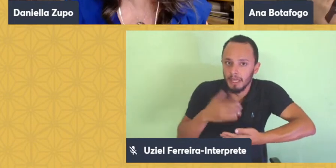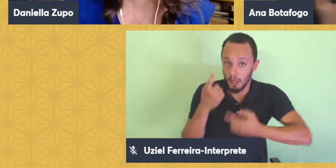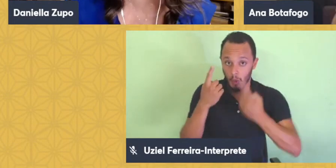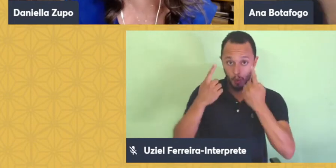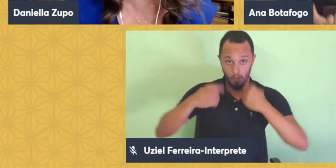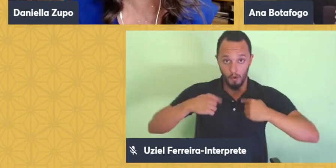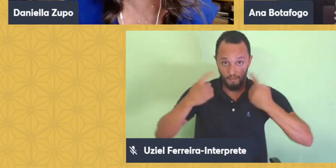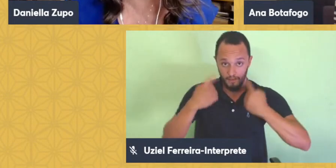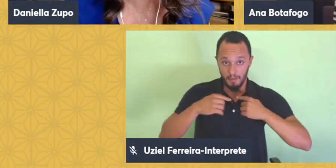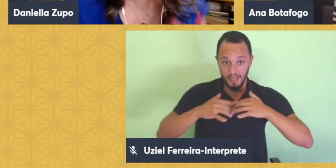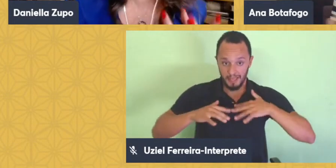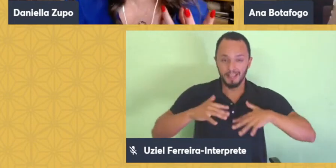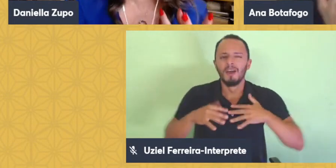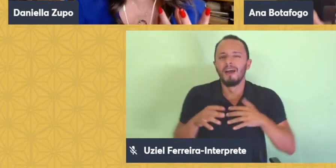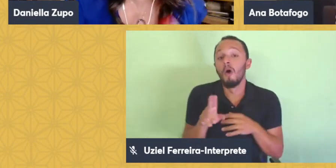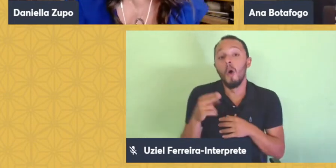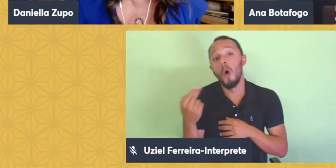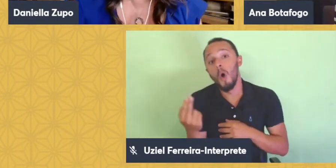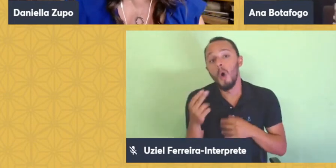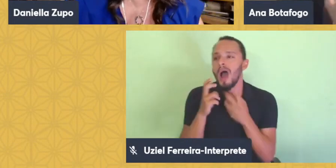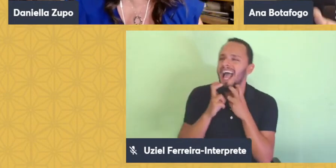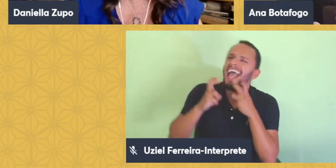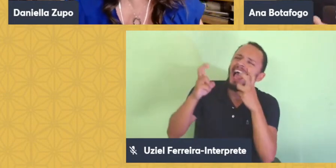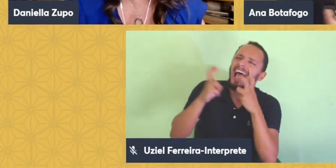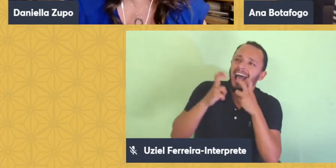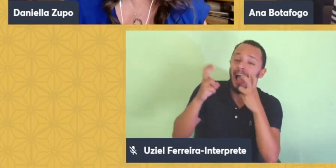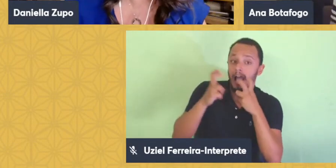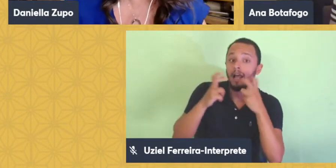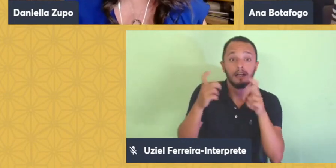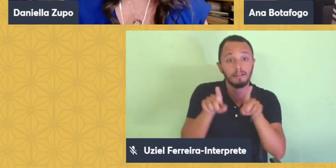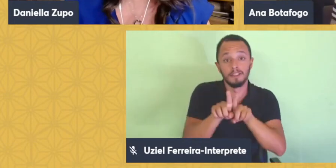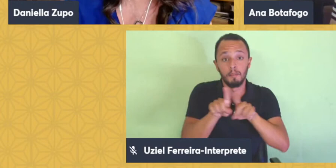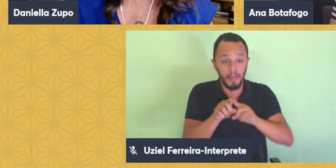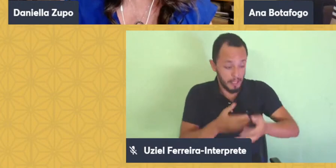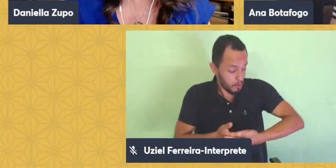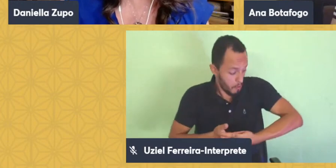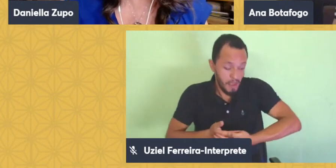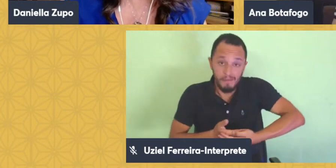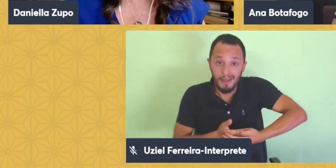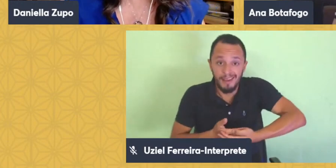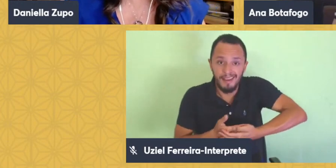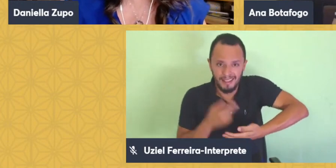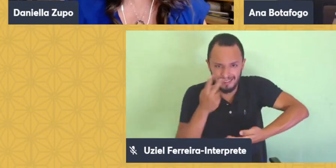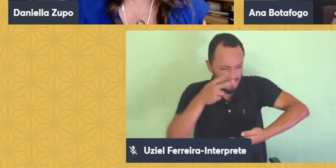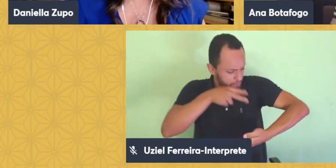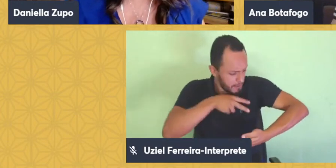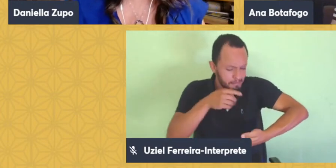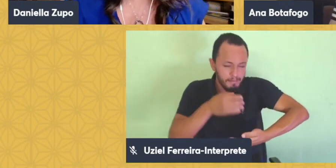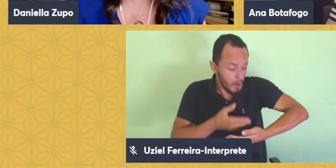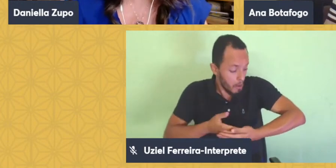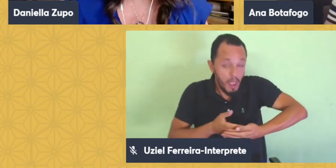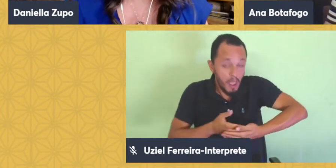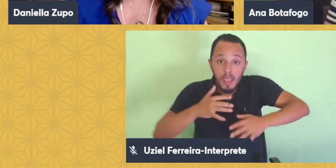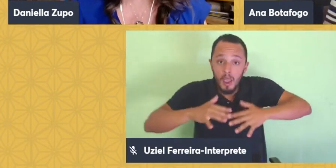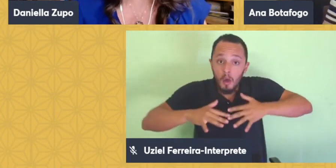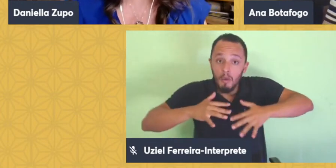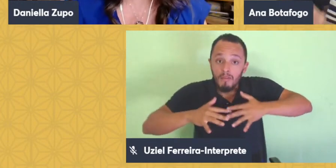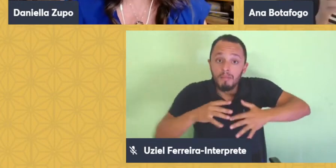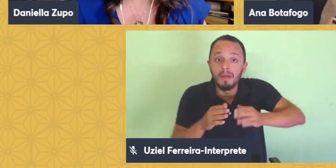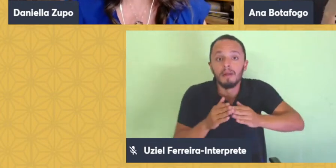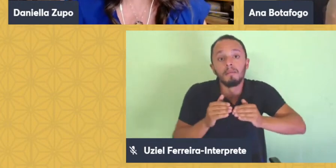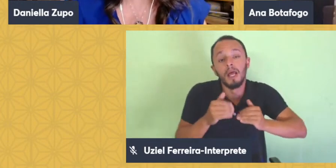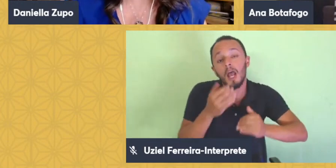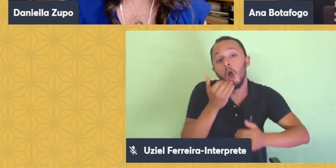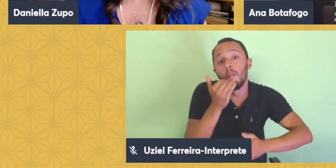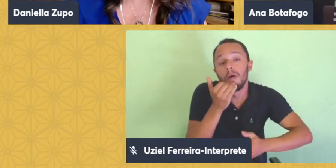o brilho né o gritou preta ou grita a livros inclusive que fala estudos que